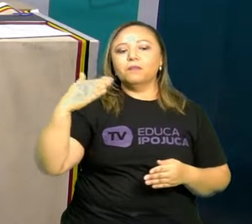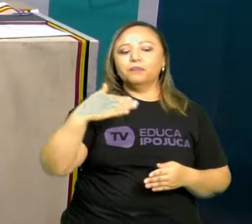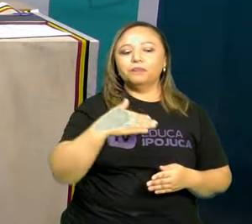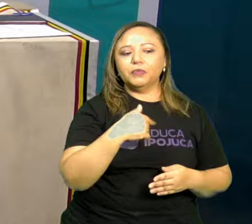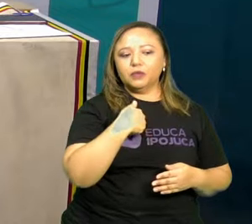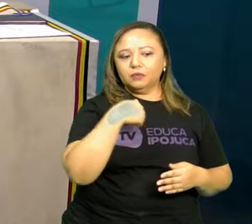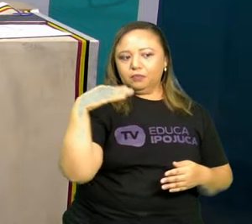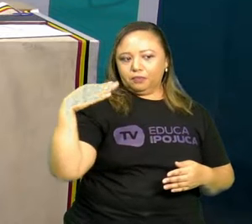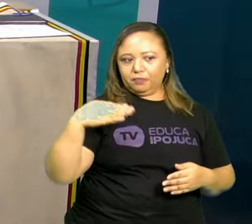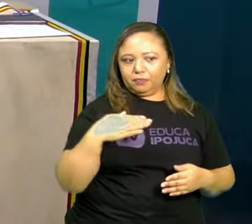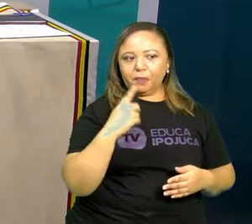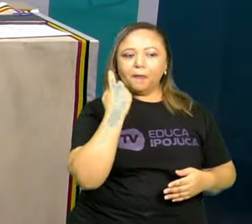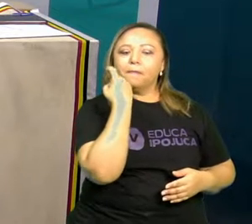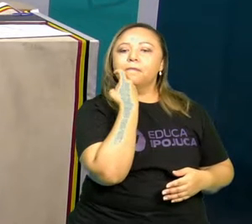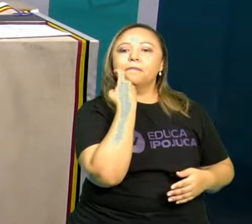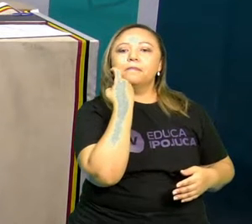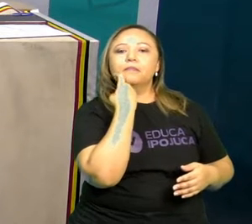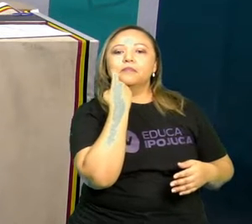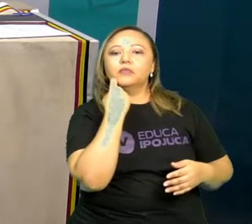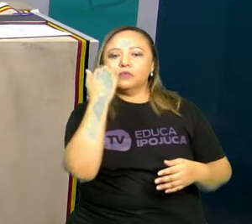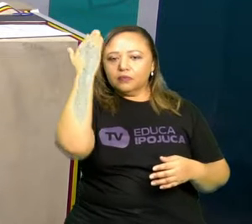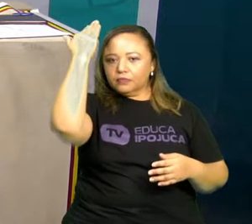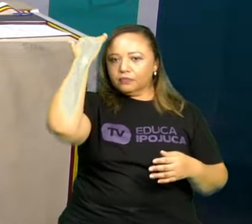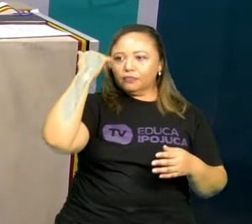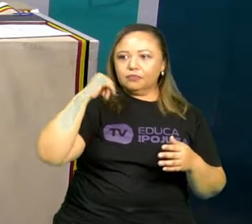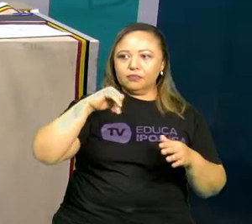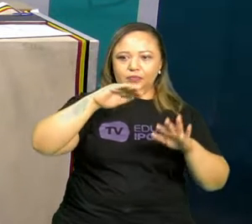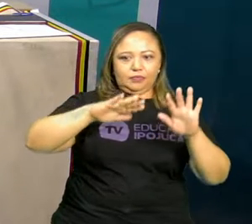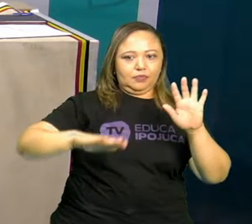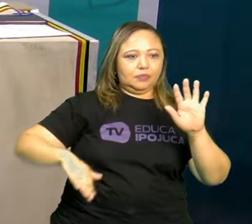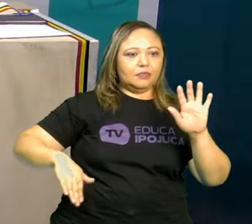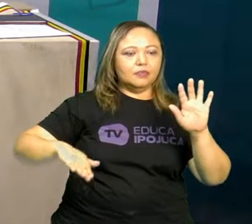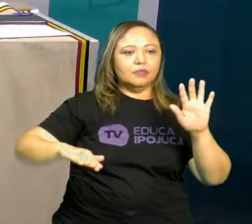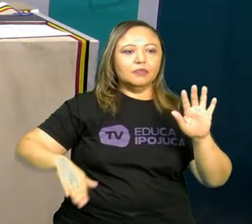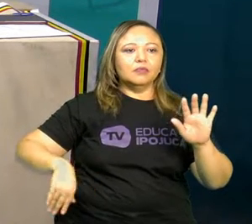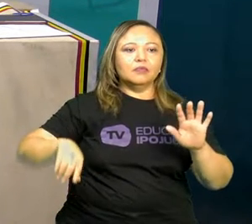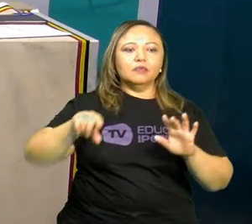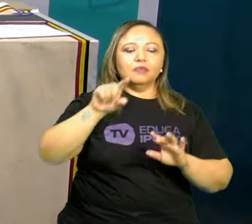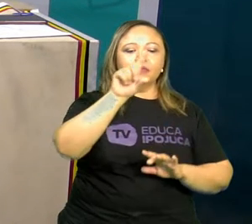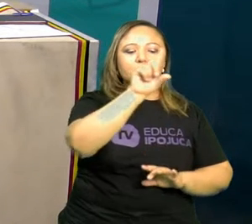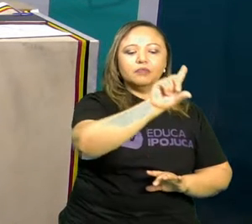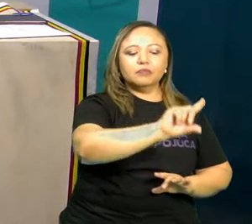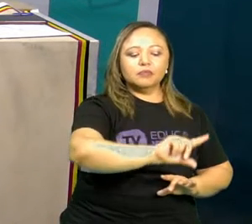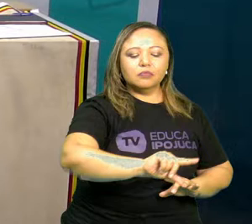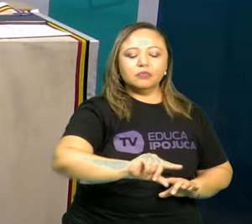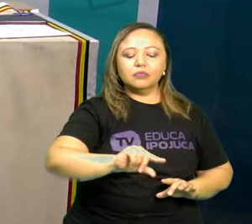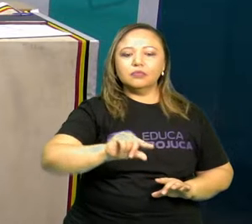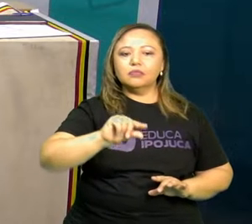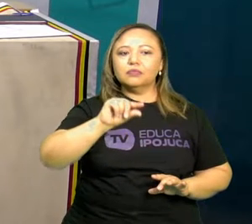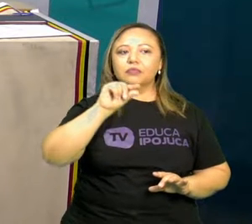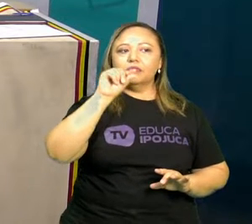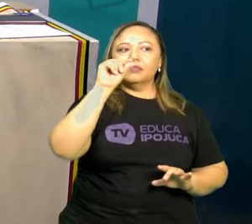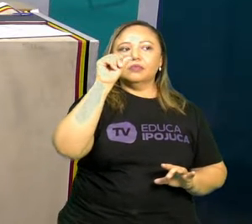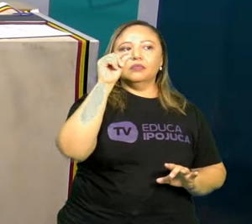um peixinho e soubesse nadar, eu tirava